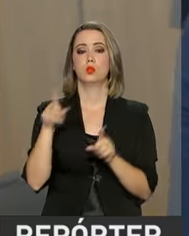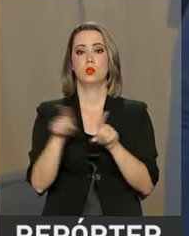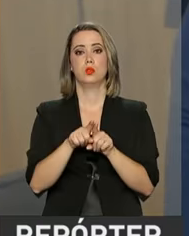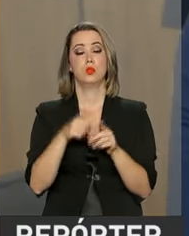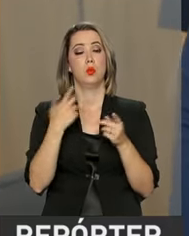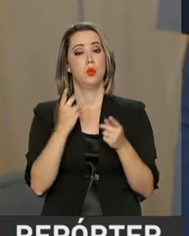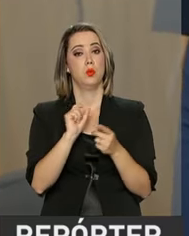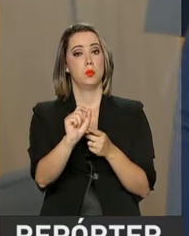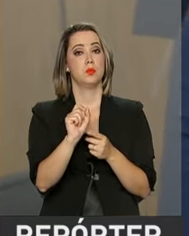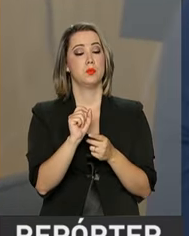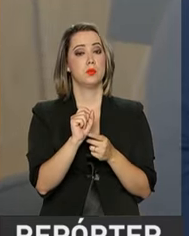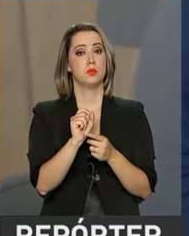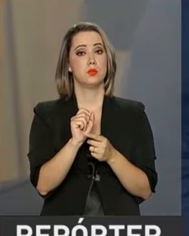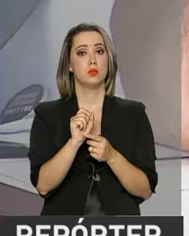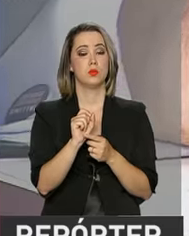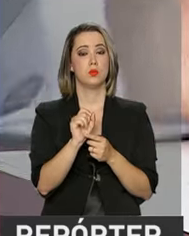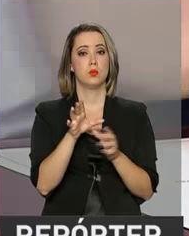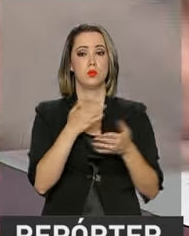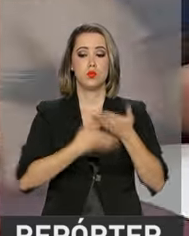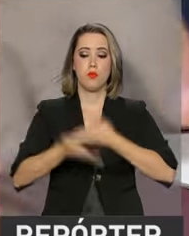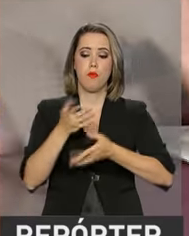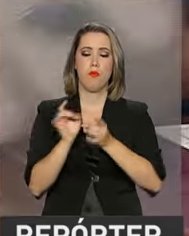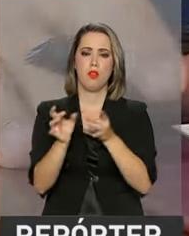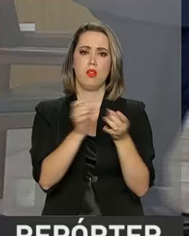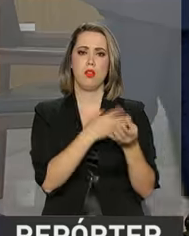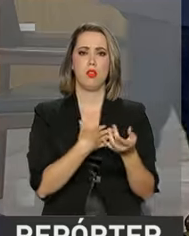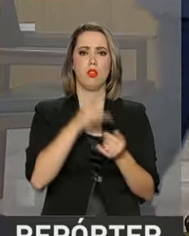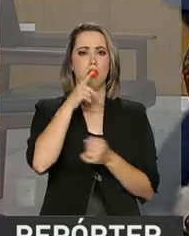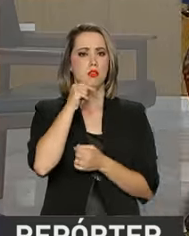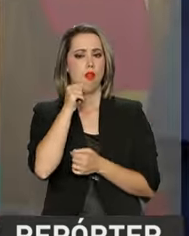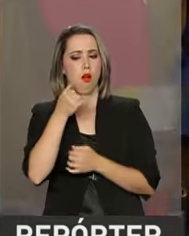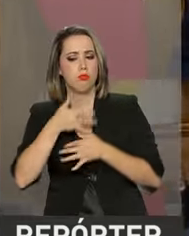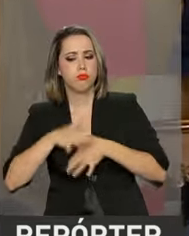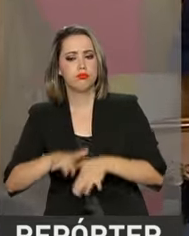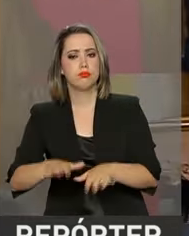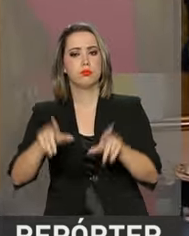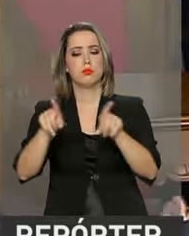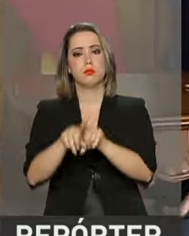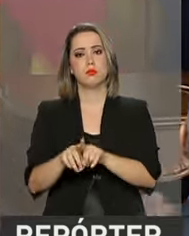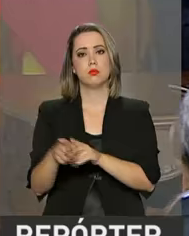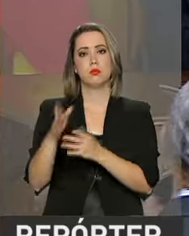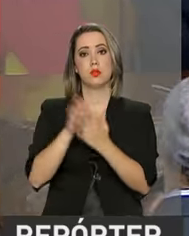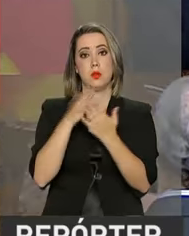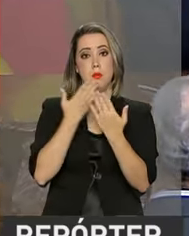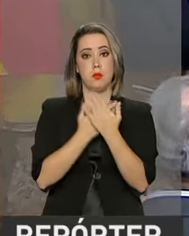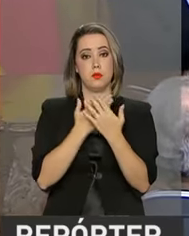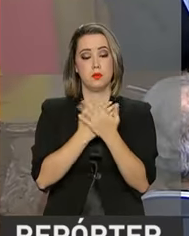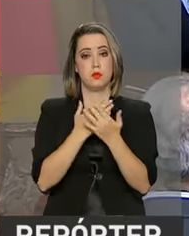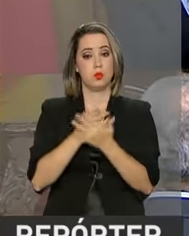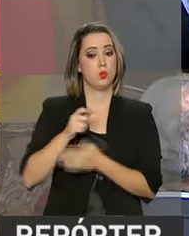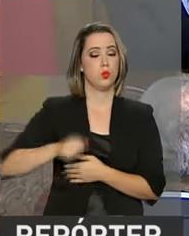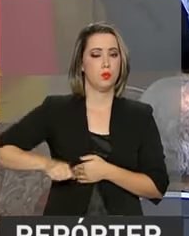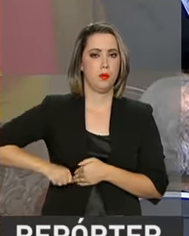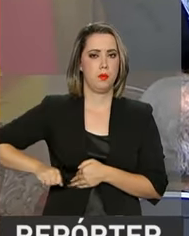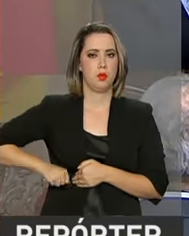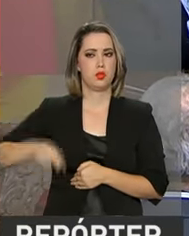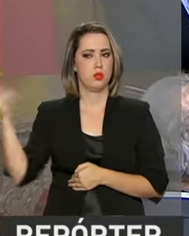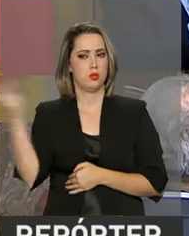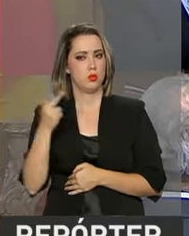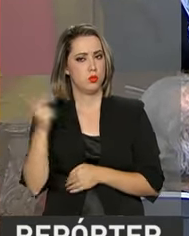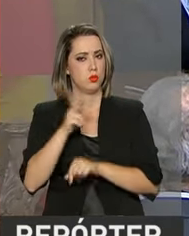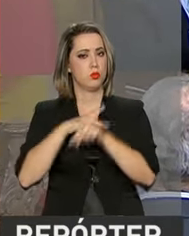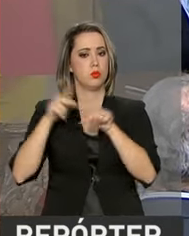acordos para cooperação nas áreas de comércio recursos hídricos e entre as escolas diplomáticas dos dois países a